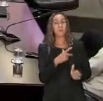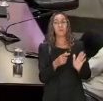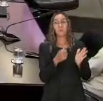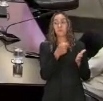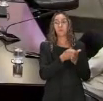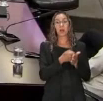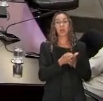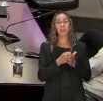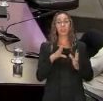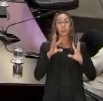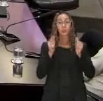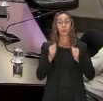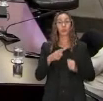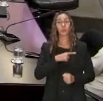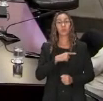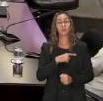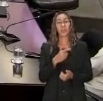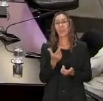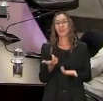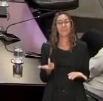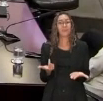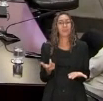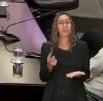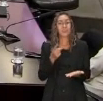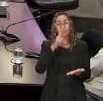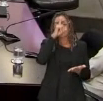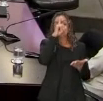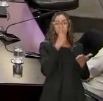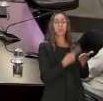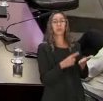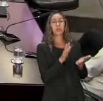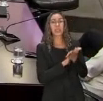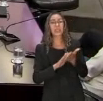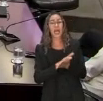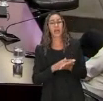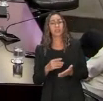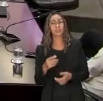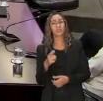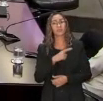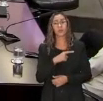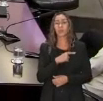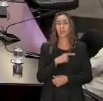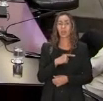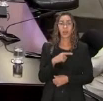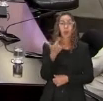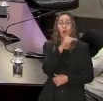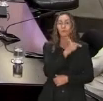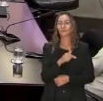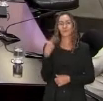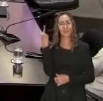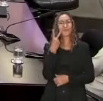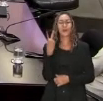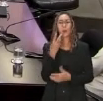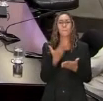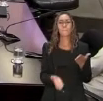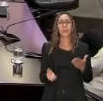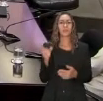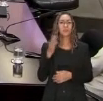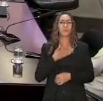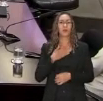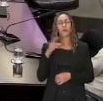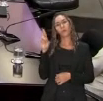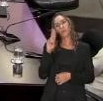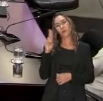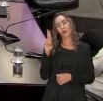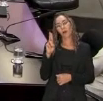Aí, que eu tenho, então? Se eu não mando no que eu tenho, eu não tenho valor. Eu perdi meu nome. Agora está aqui o deputado